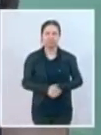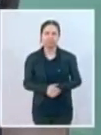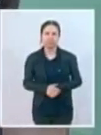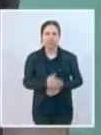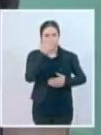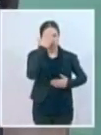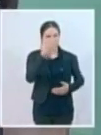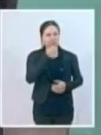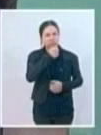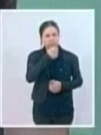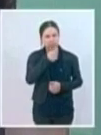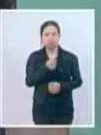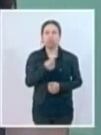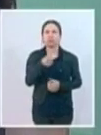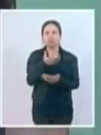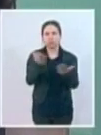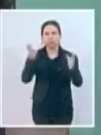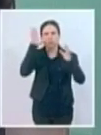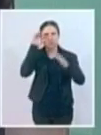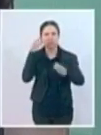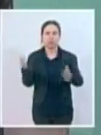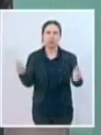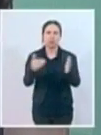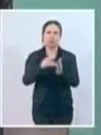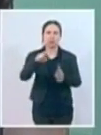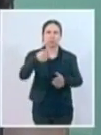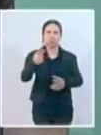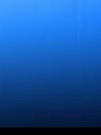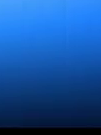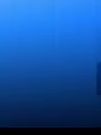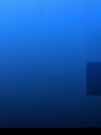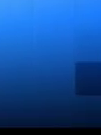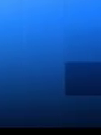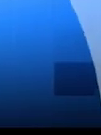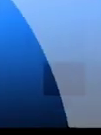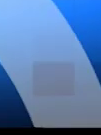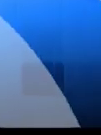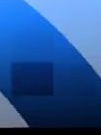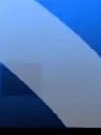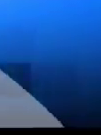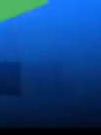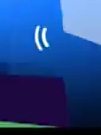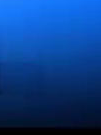a sua participação, telespectador, e até um próximo programa.